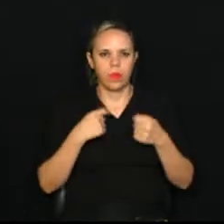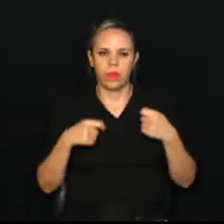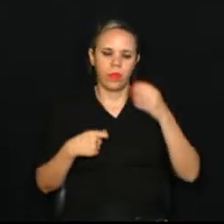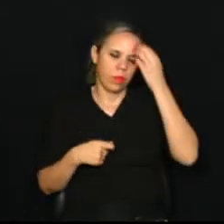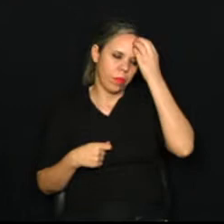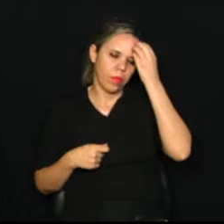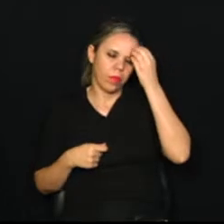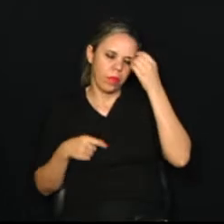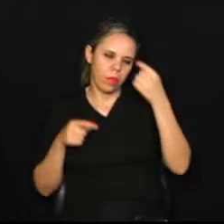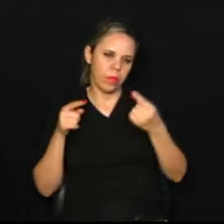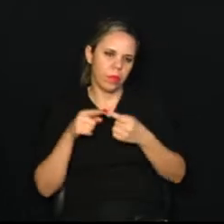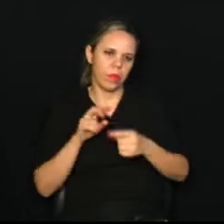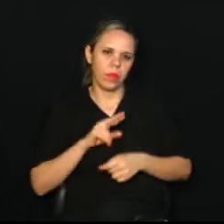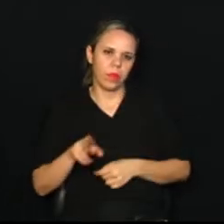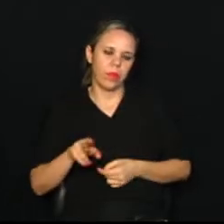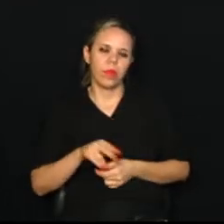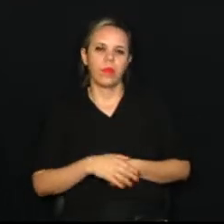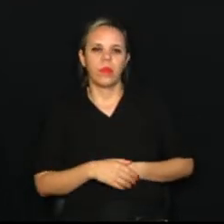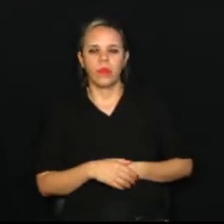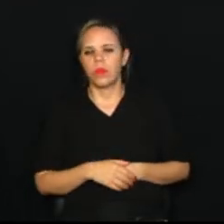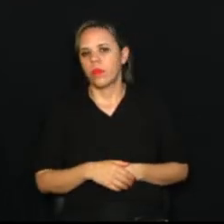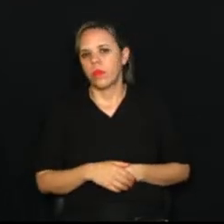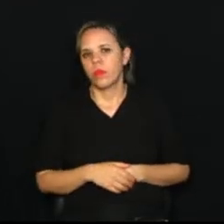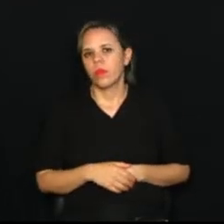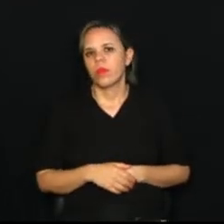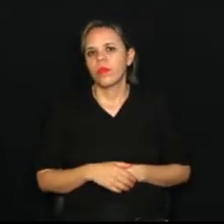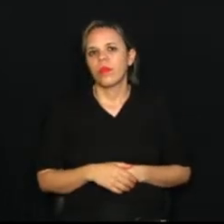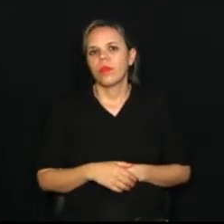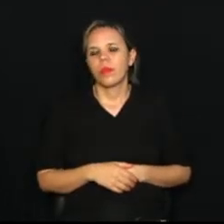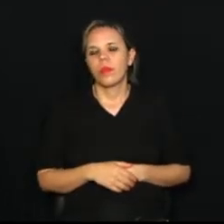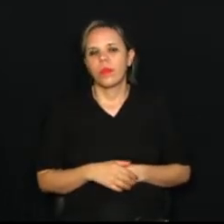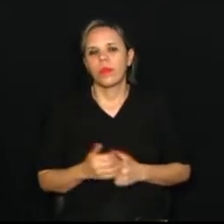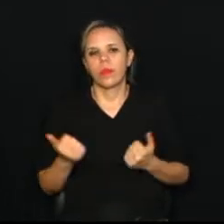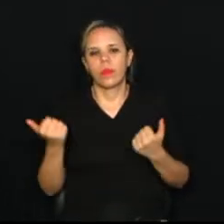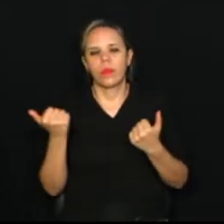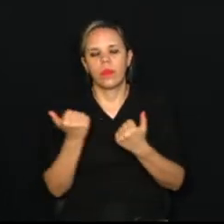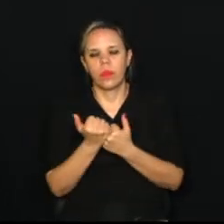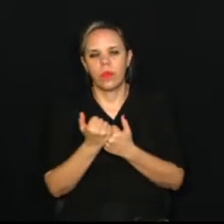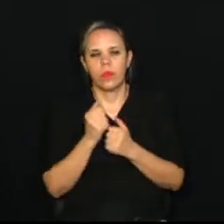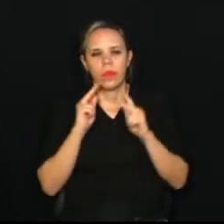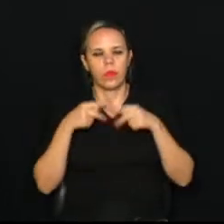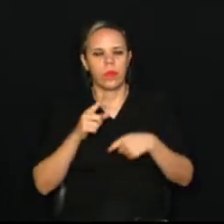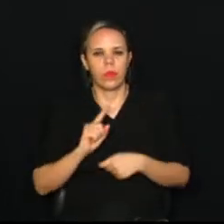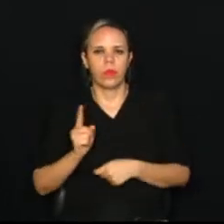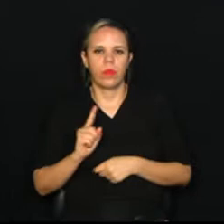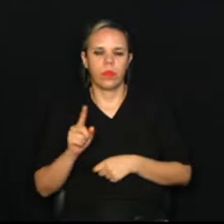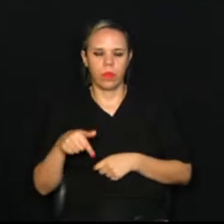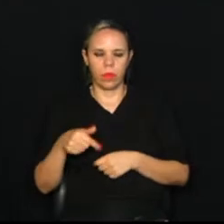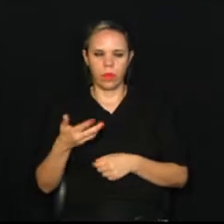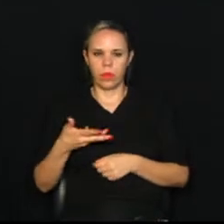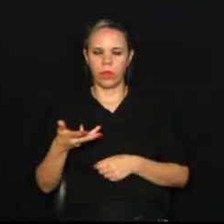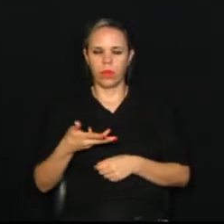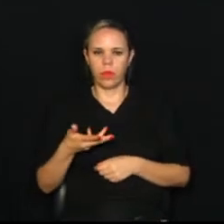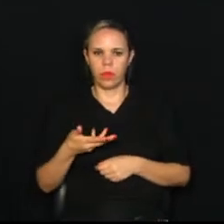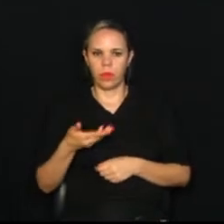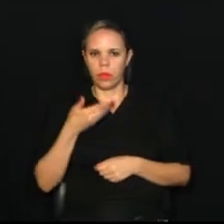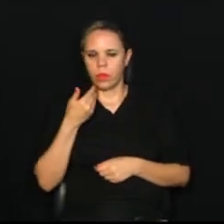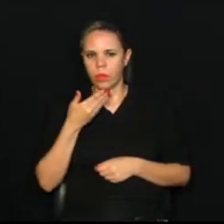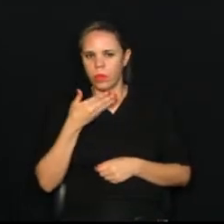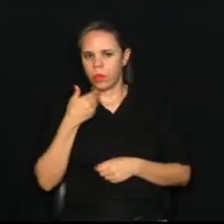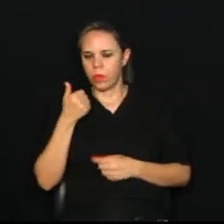objetivo aqui não é simplesmente de ocupar o lugar do ser humano, é dar uma